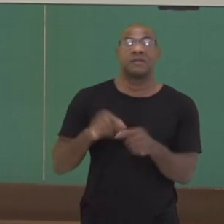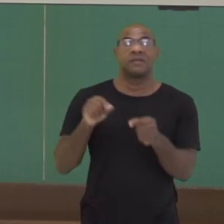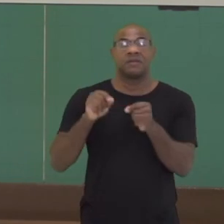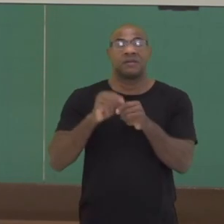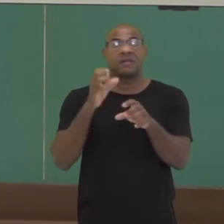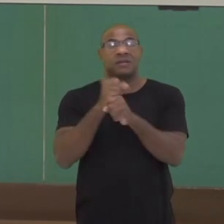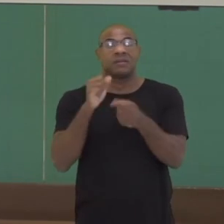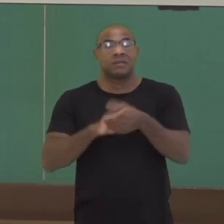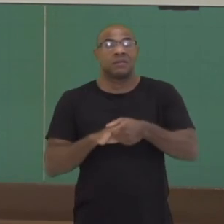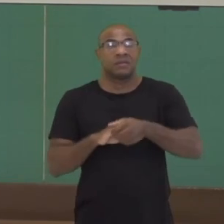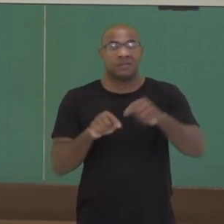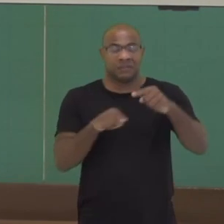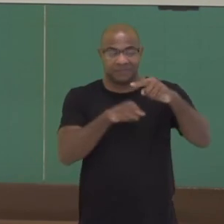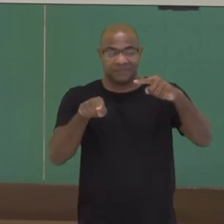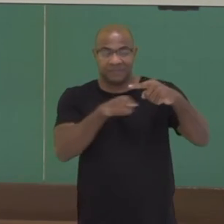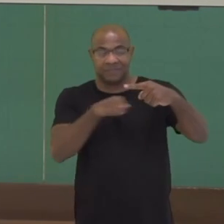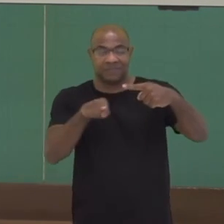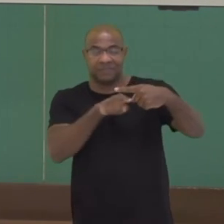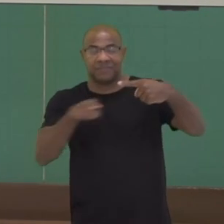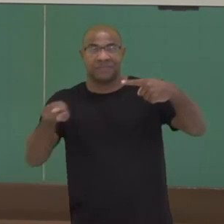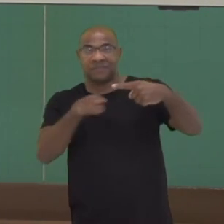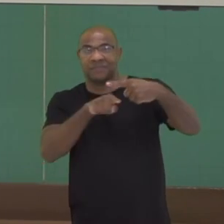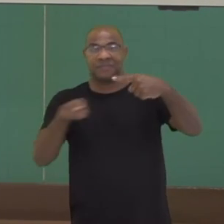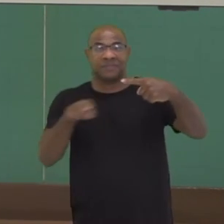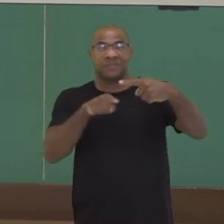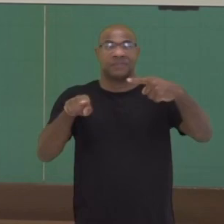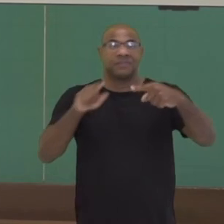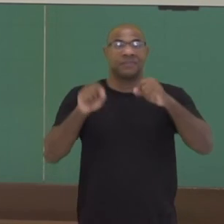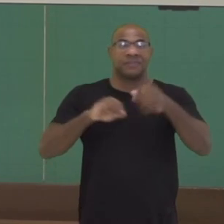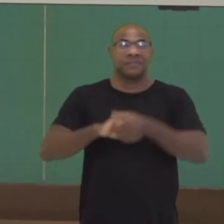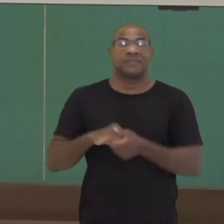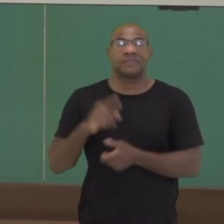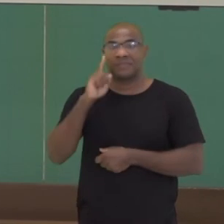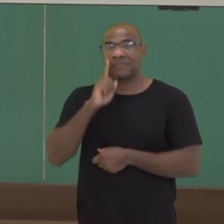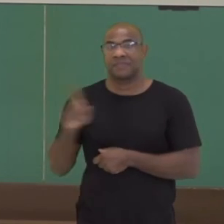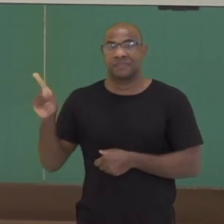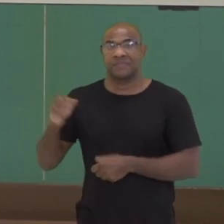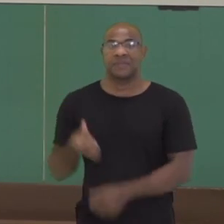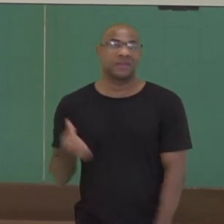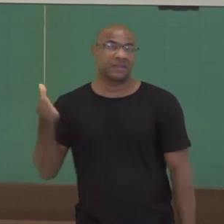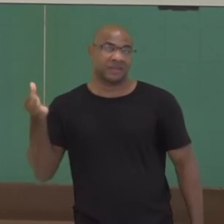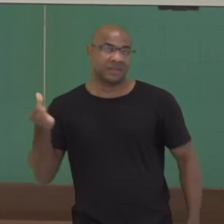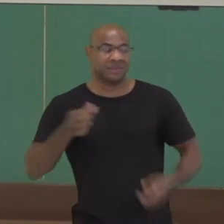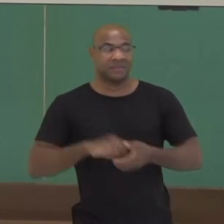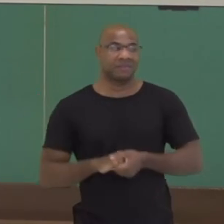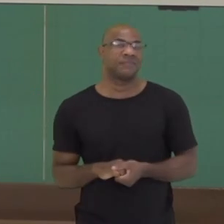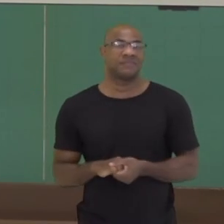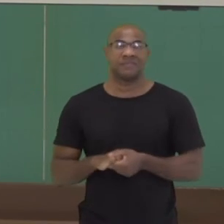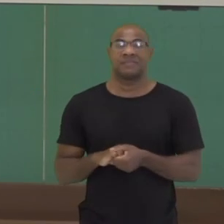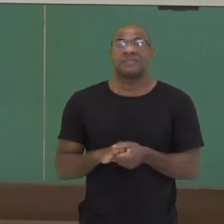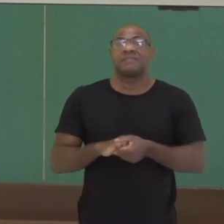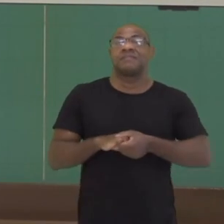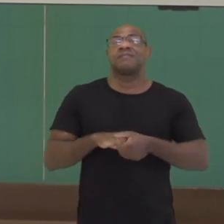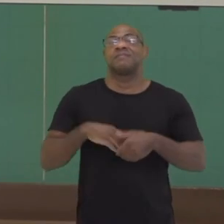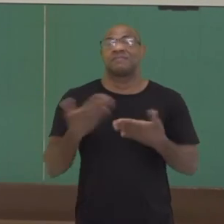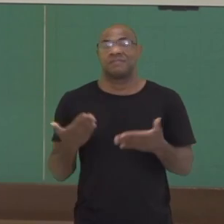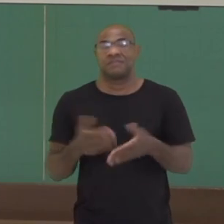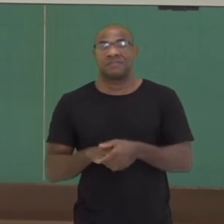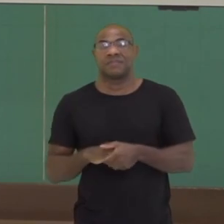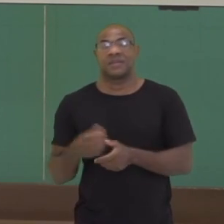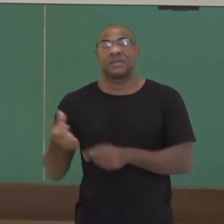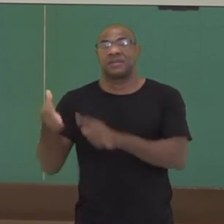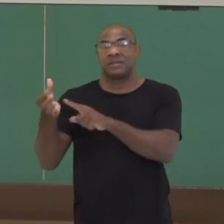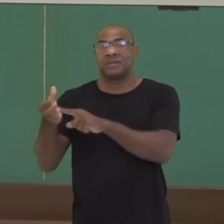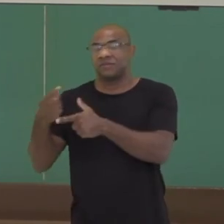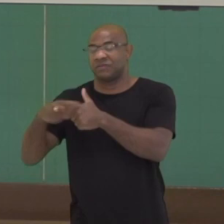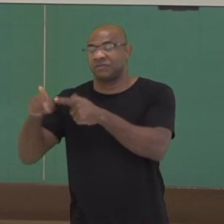o denominador comum entre 3 e 6, que é quem? 6. Então, eu pego esse 6, divido pelo de